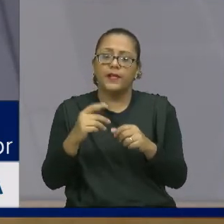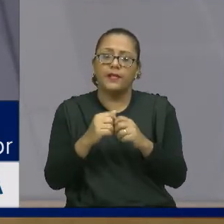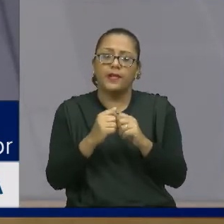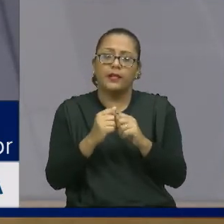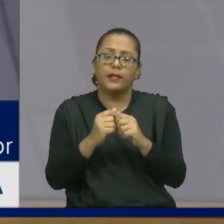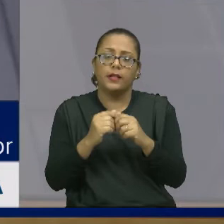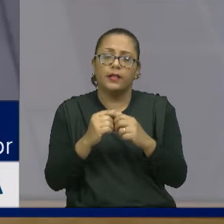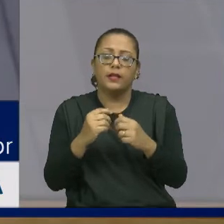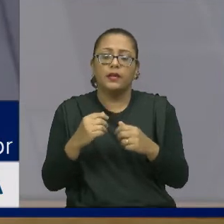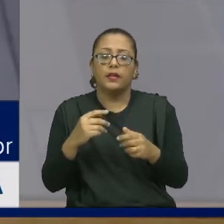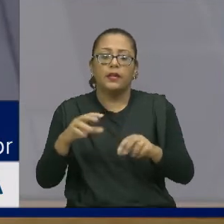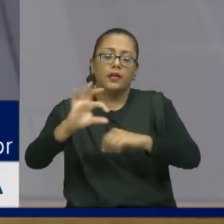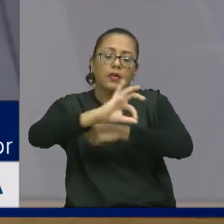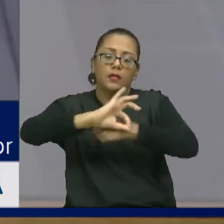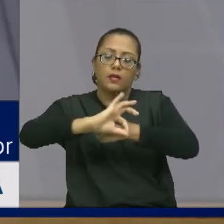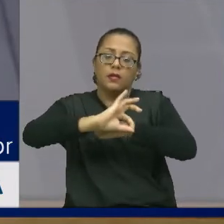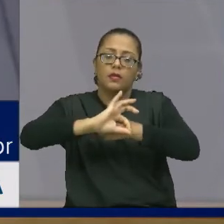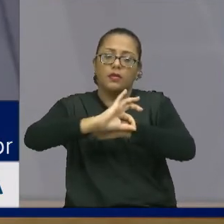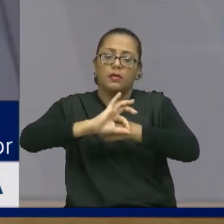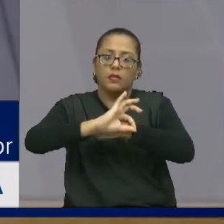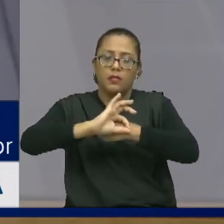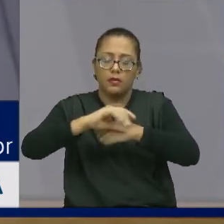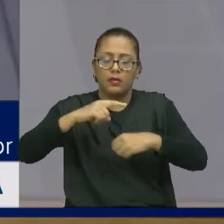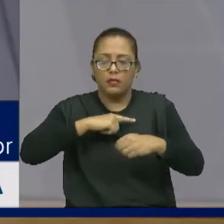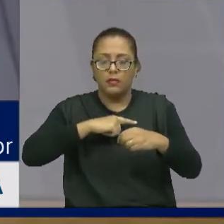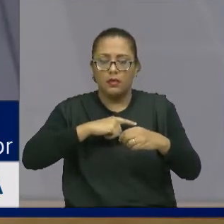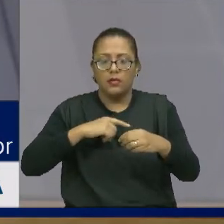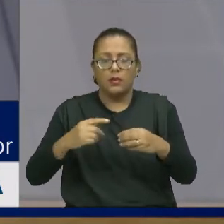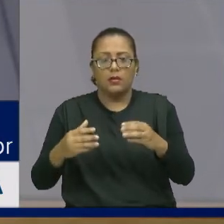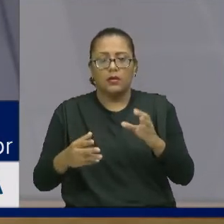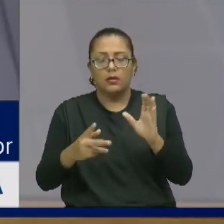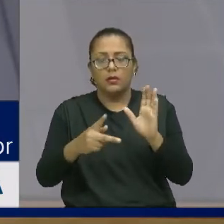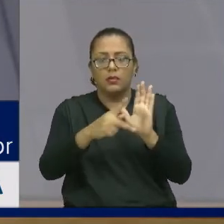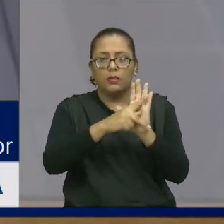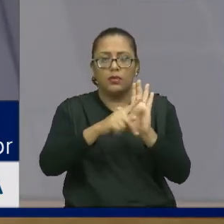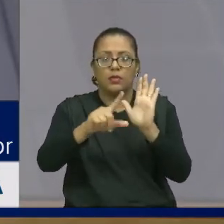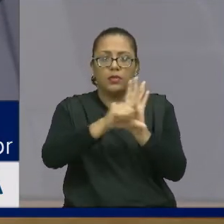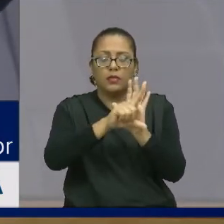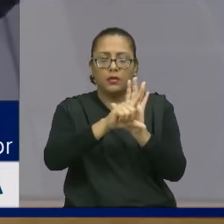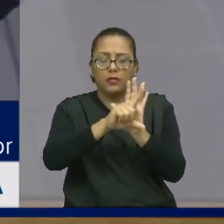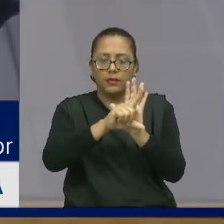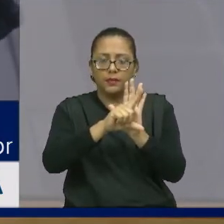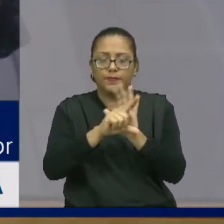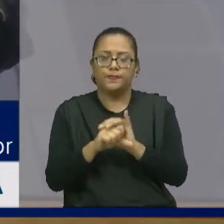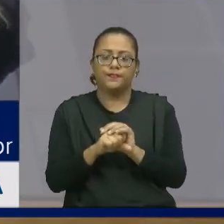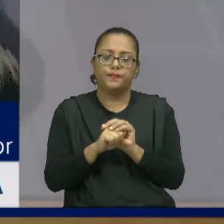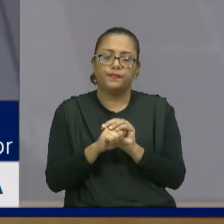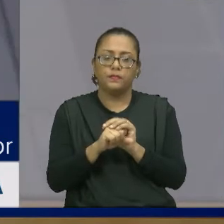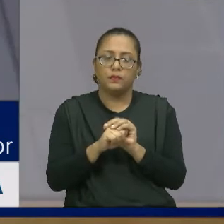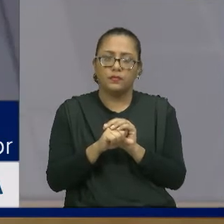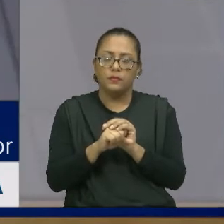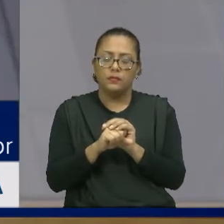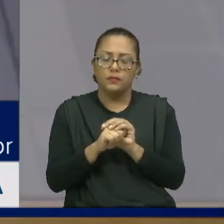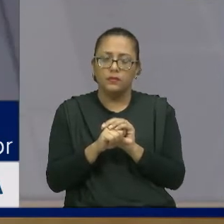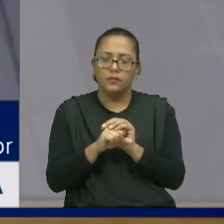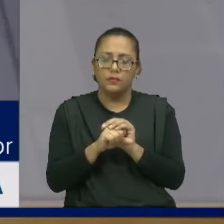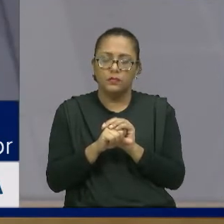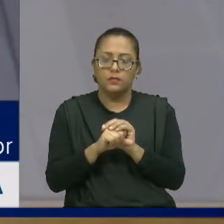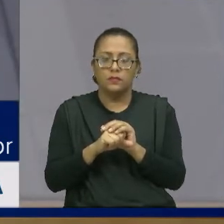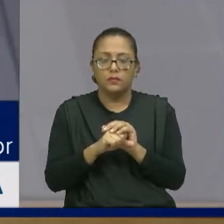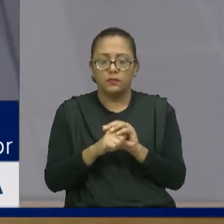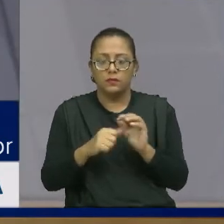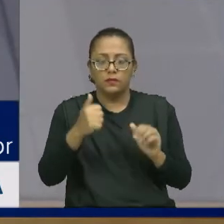artigos aparecem no projeto de lei. A. Competência da Junta de Recursos.